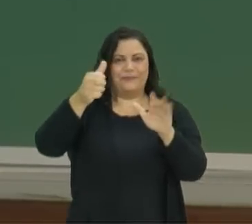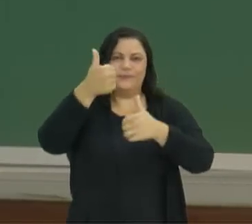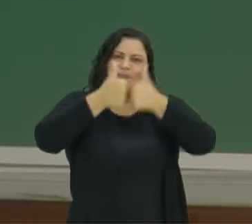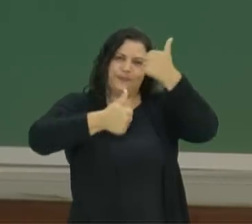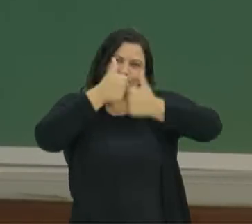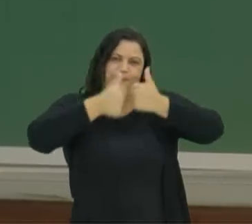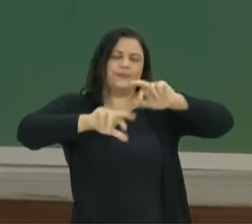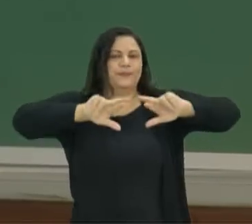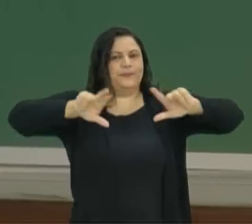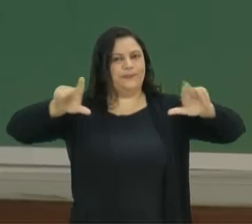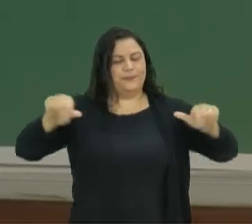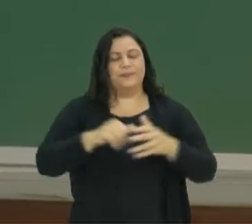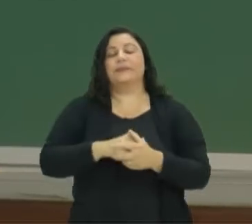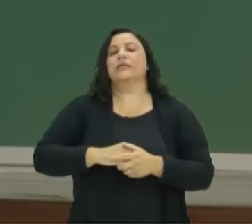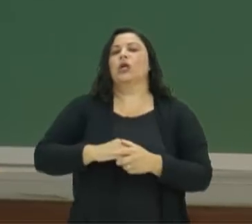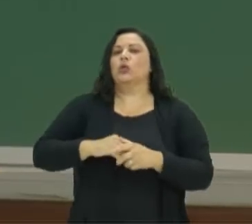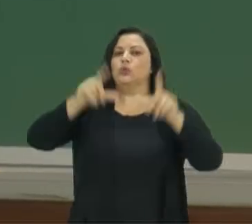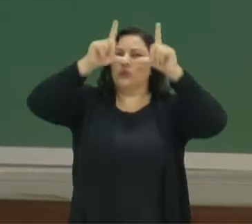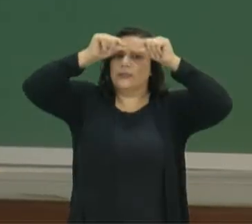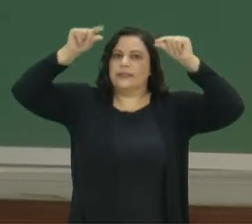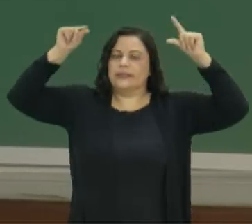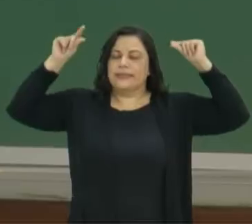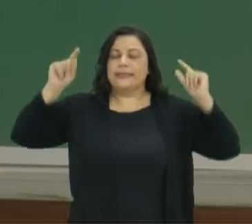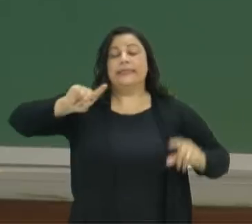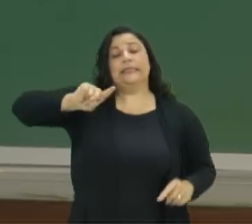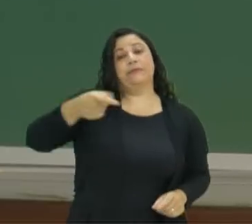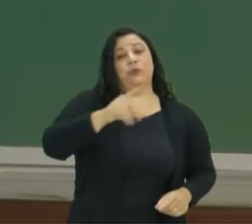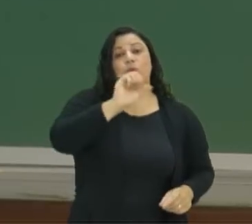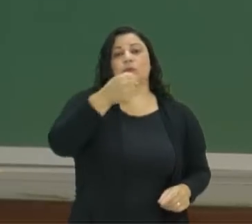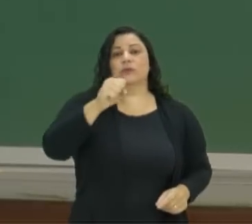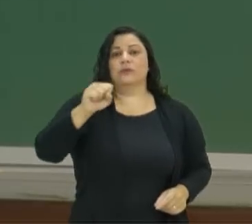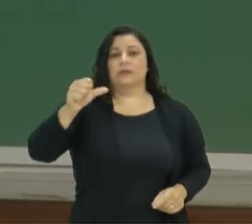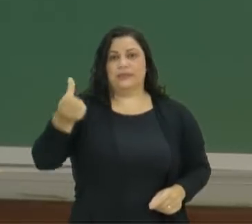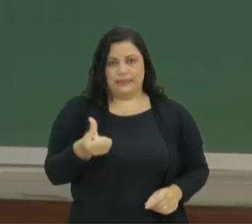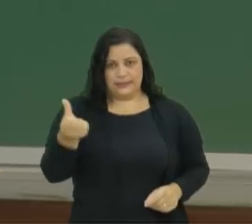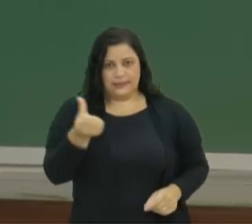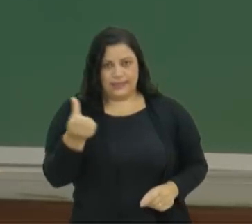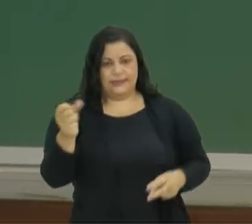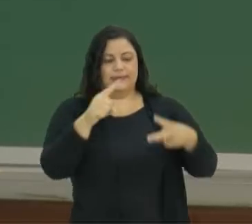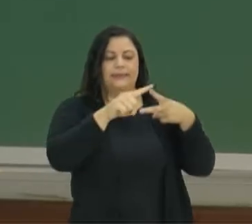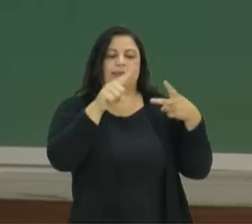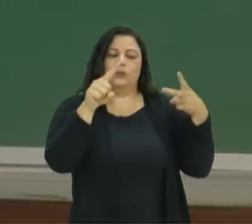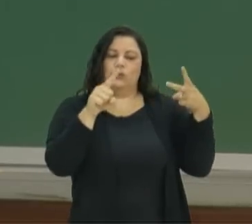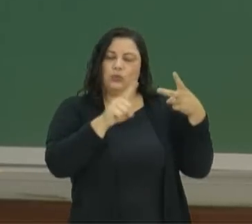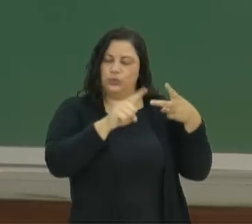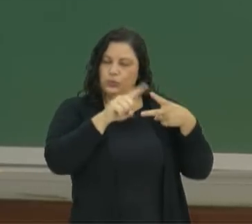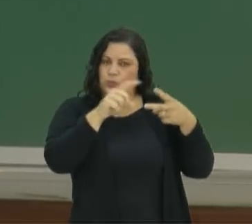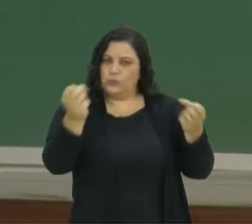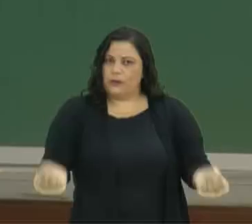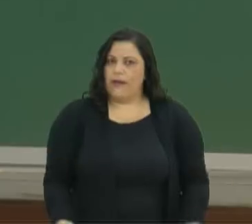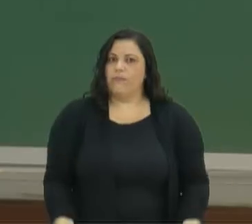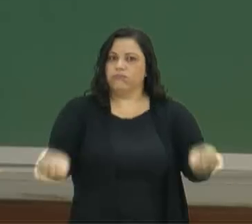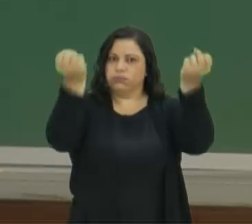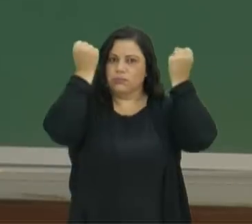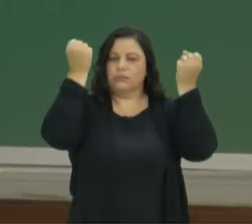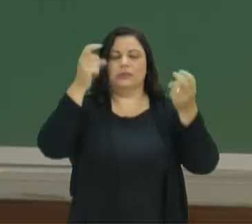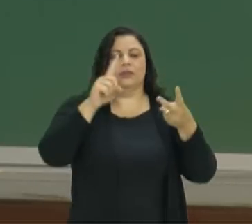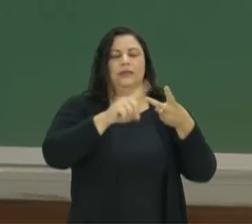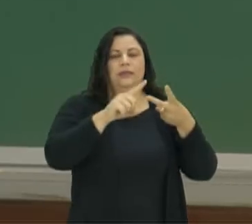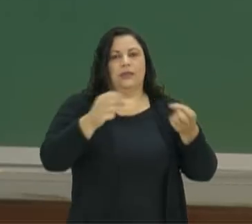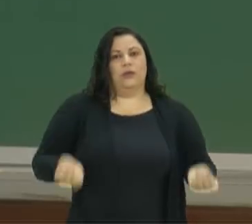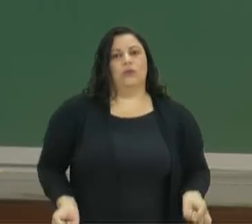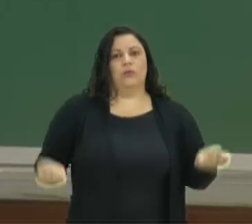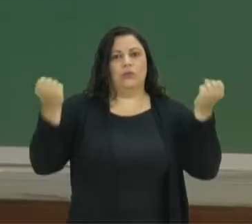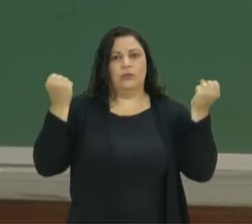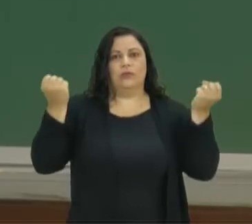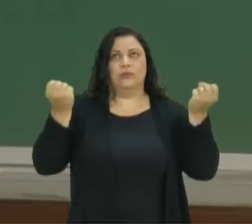Era Moderna, lá de Atenas, 1886. São duas modalidades, o arranque e o arremesso, e vence